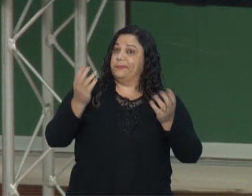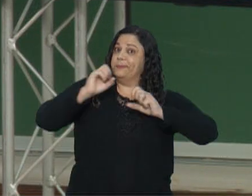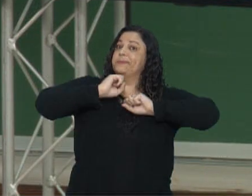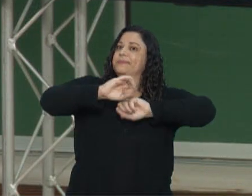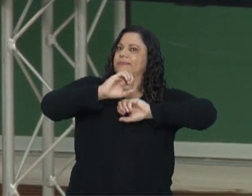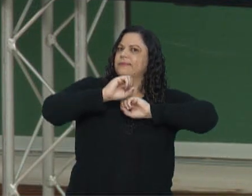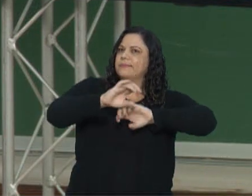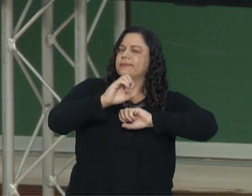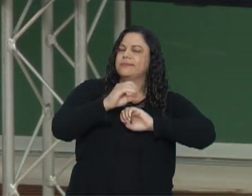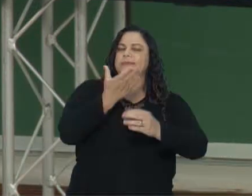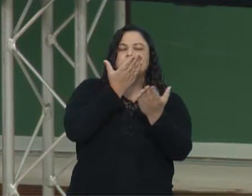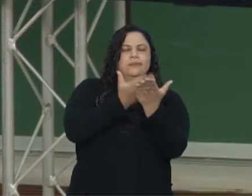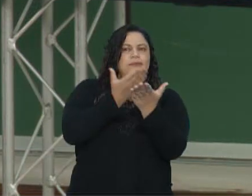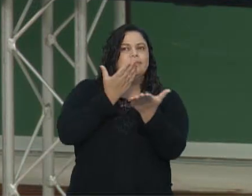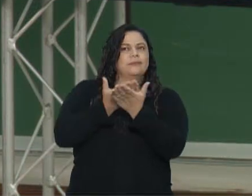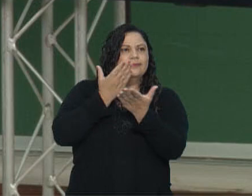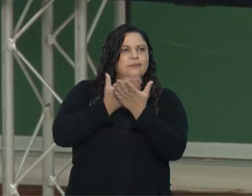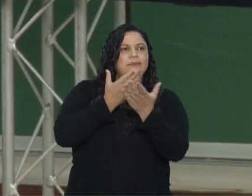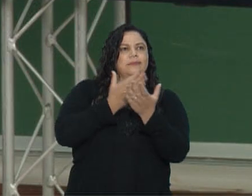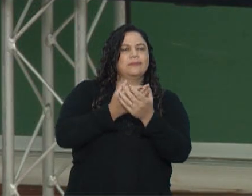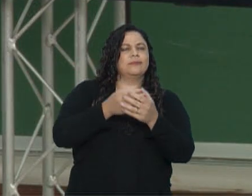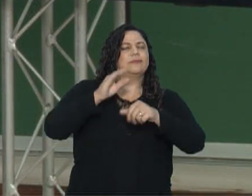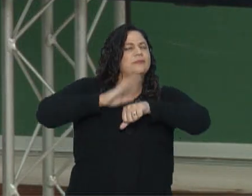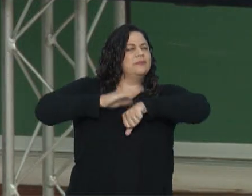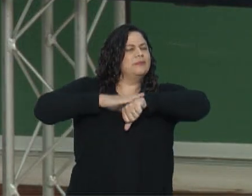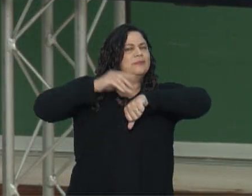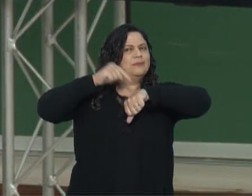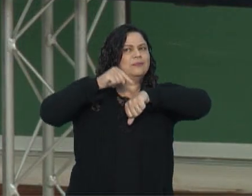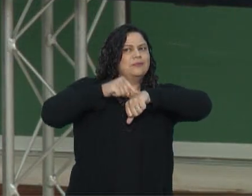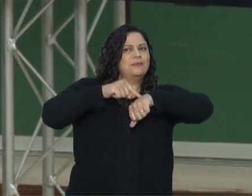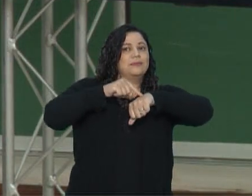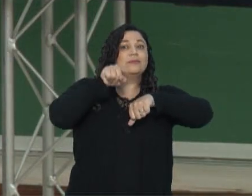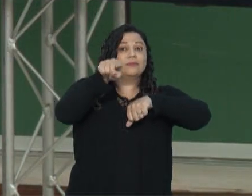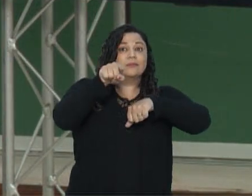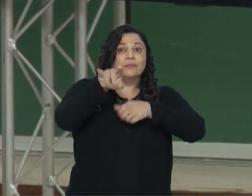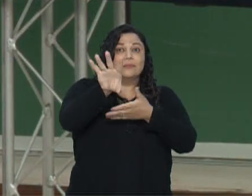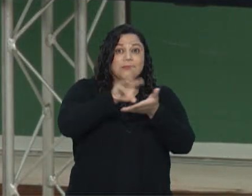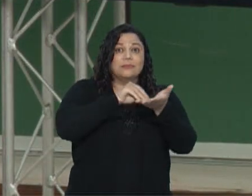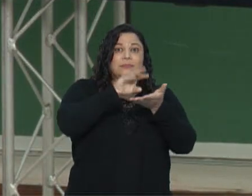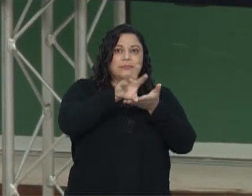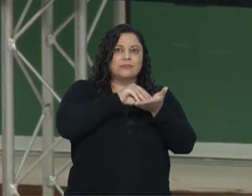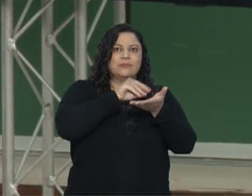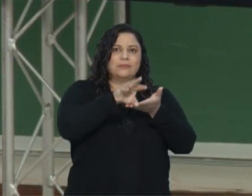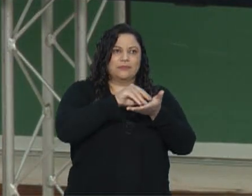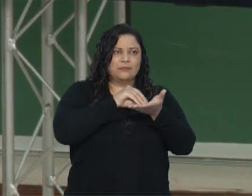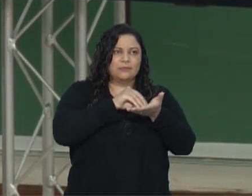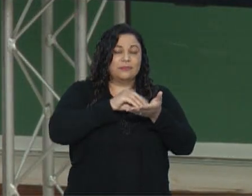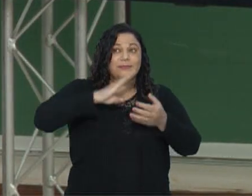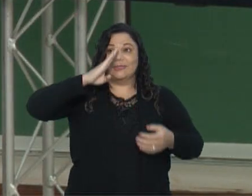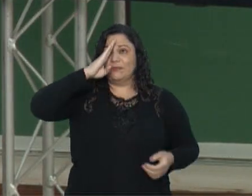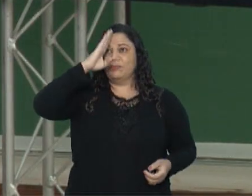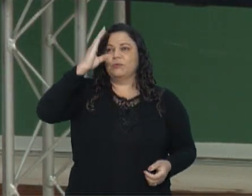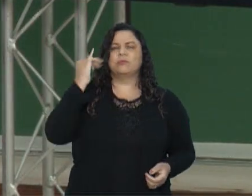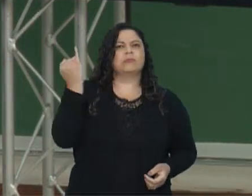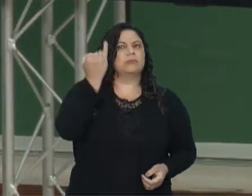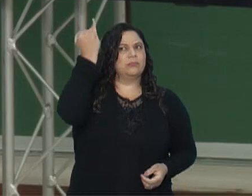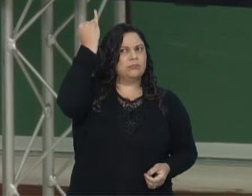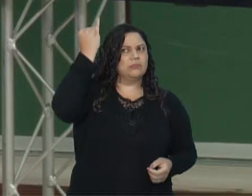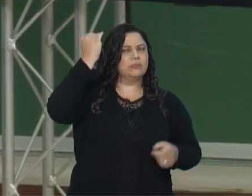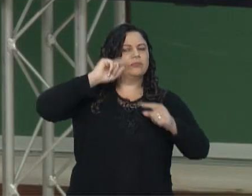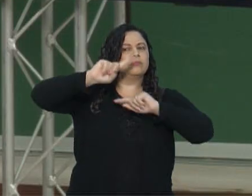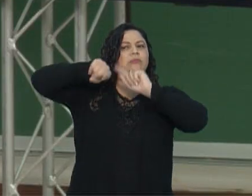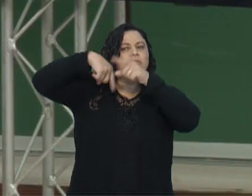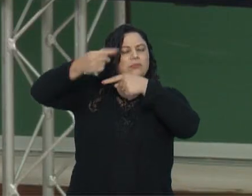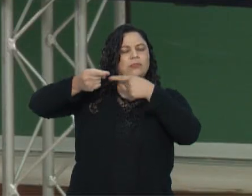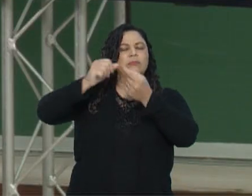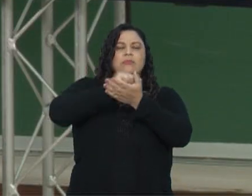classe 7, a ideia qual é? O professor vai dar um tempinho para vocês registrarem, porque esse registro é fundamental para o exercício que vem no